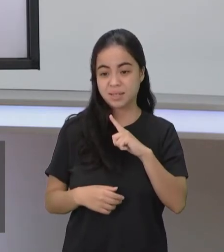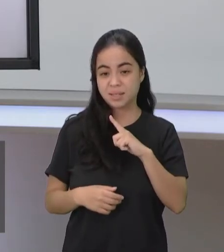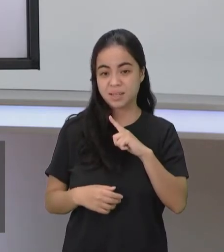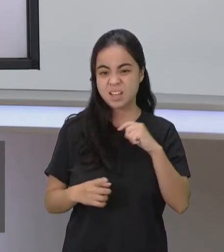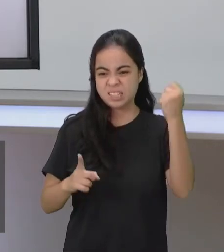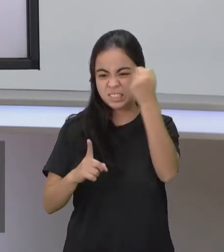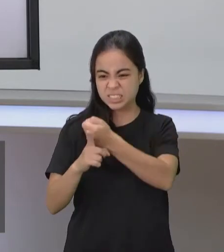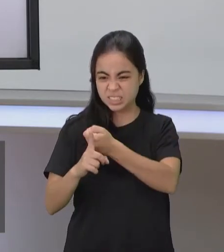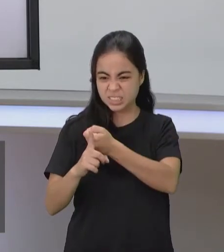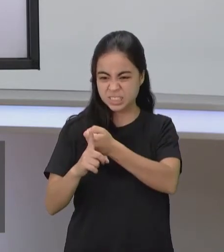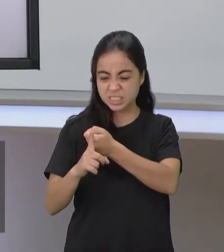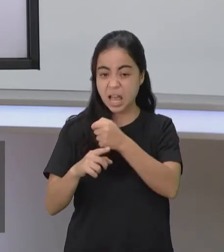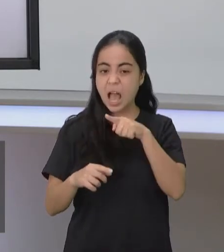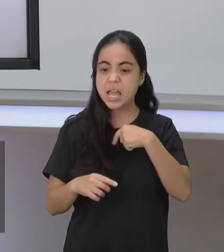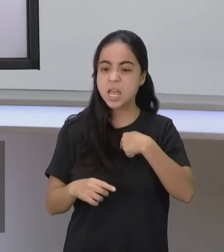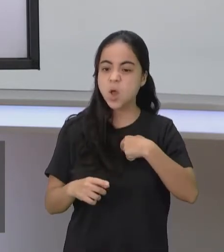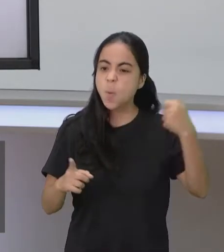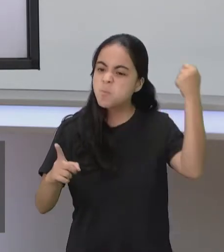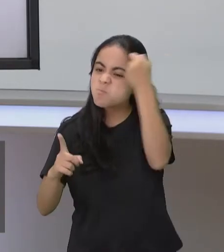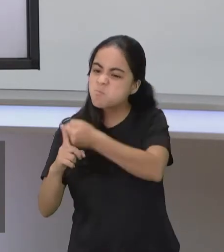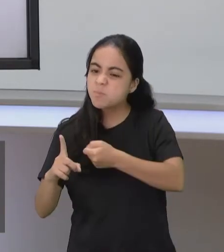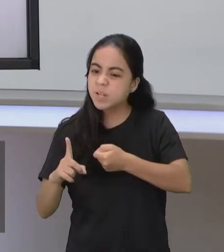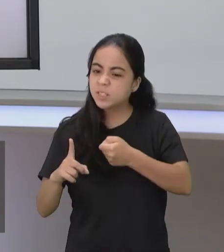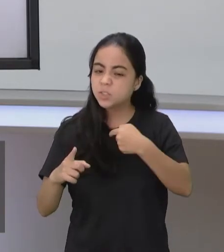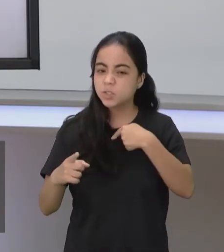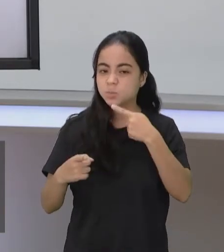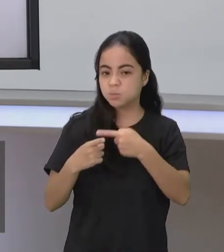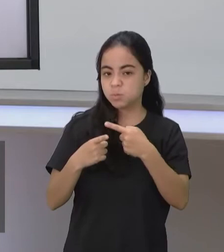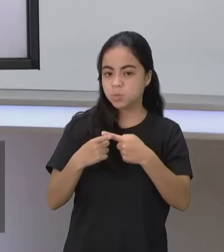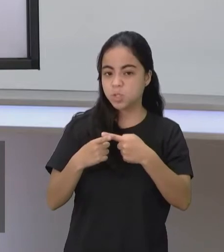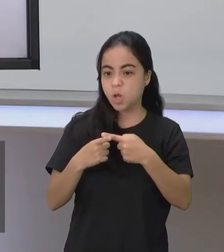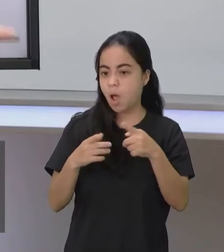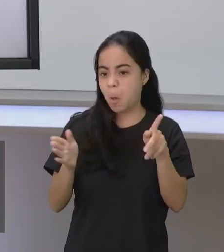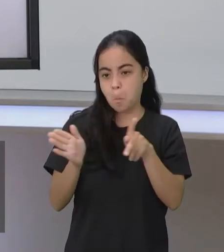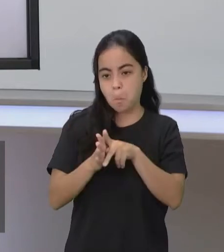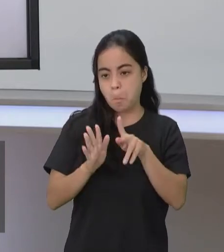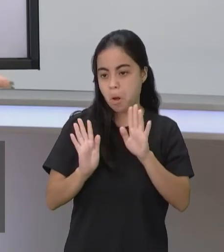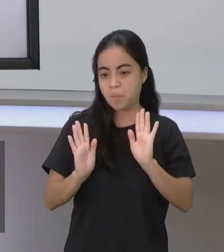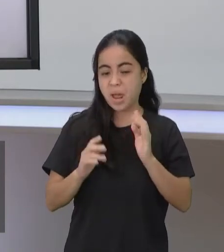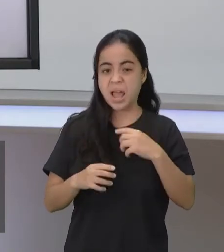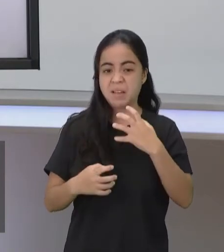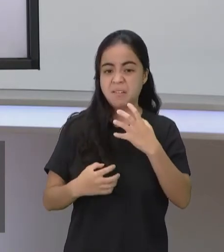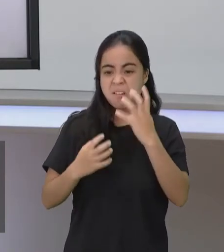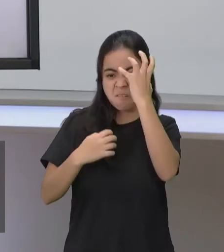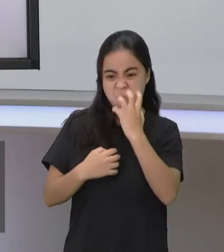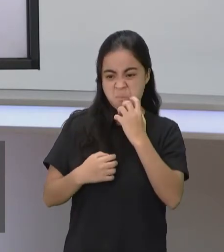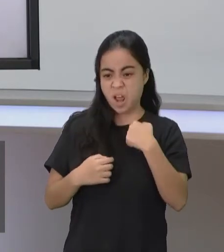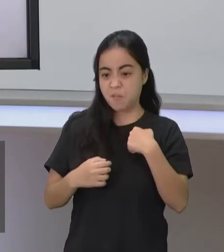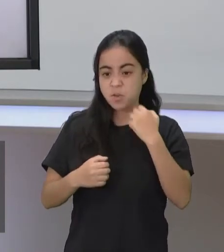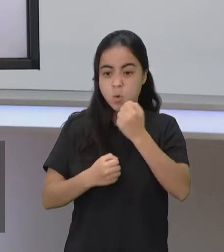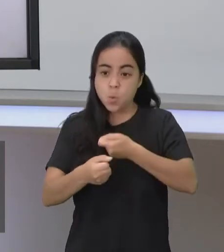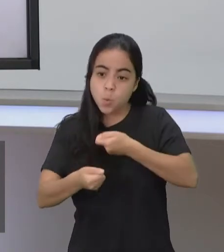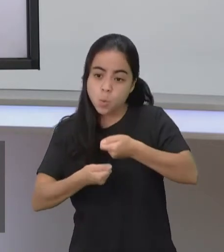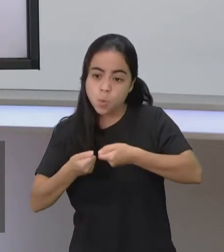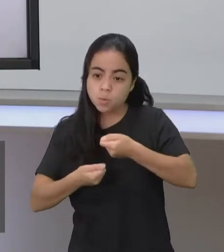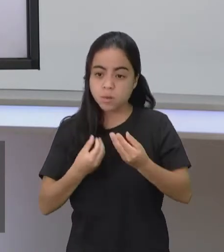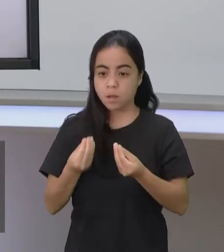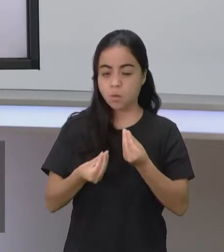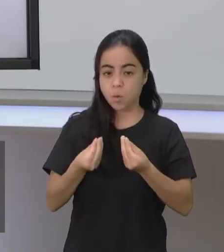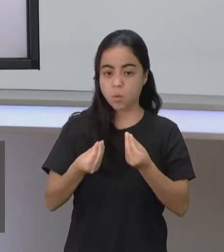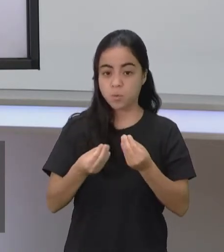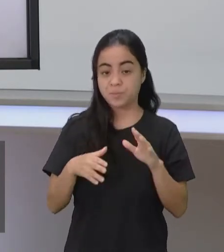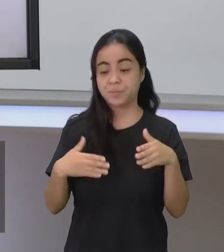Né? Então, eu bati nele, mas você sabe, é instinto. Quando a gente fica bravo, a gente não consegue se controlar. Né? Da mesma maneira,